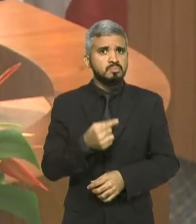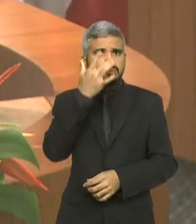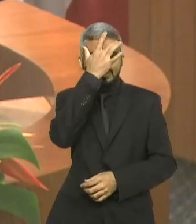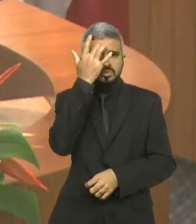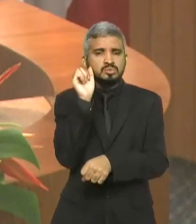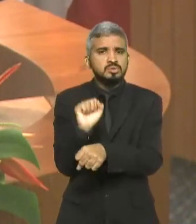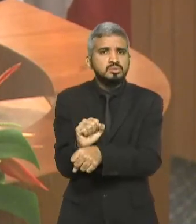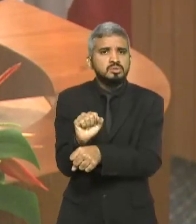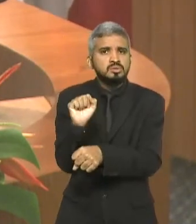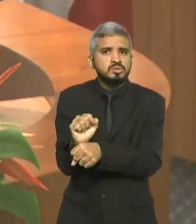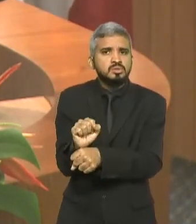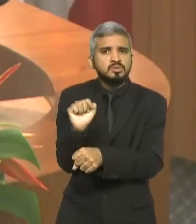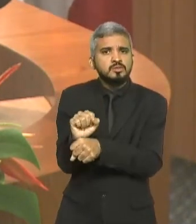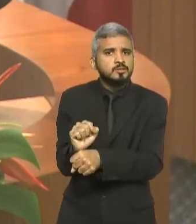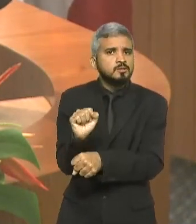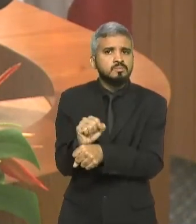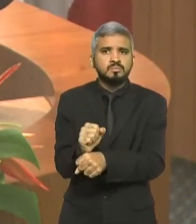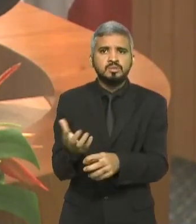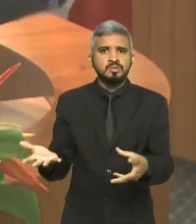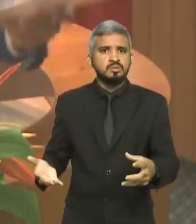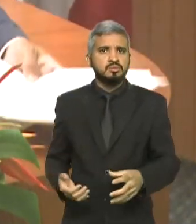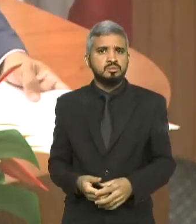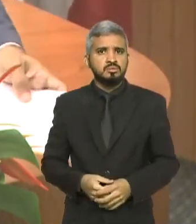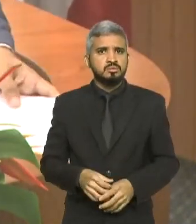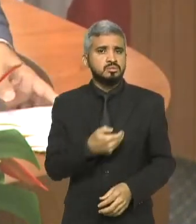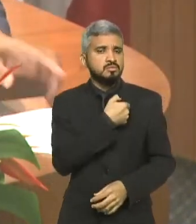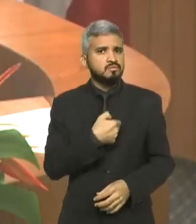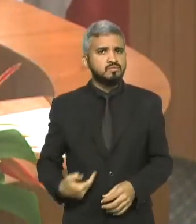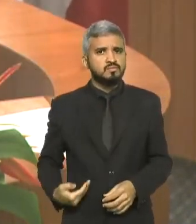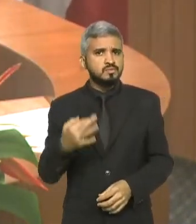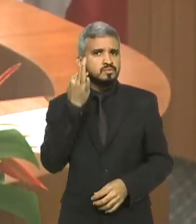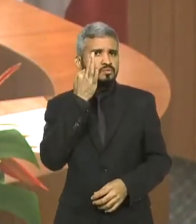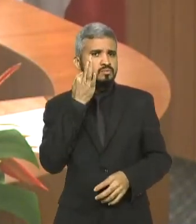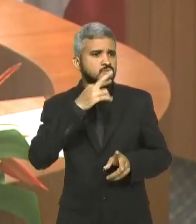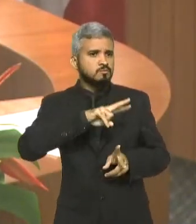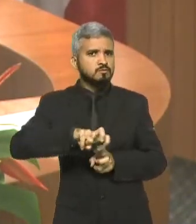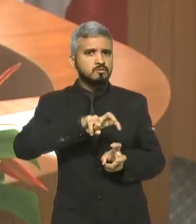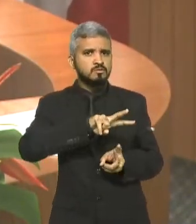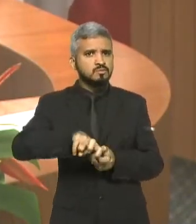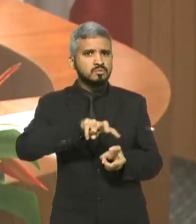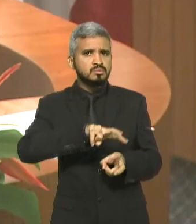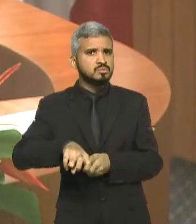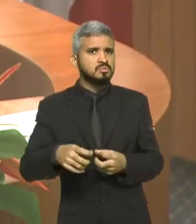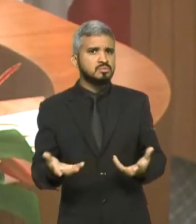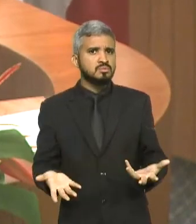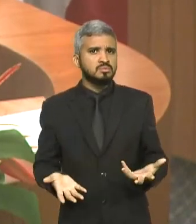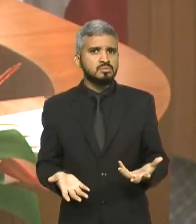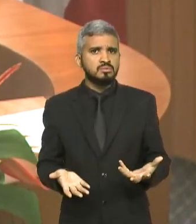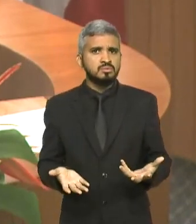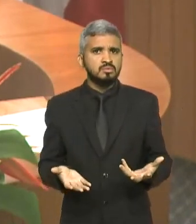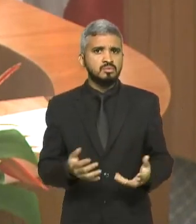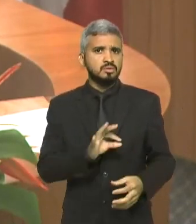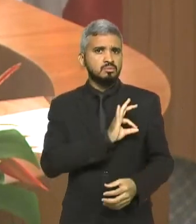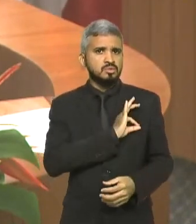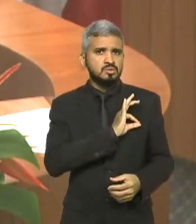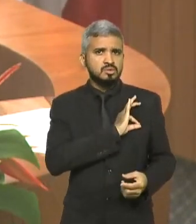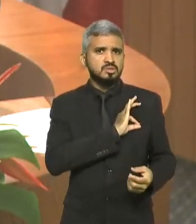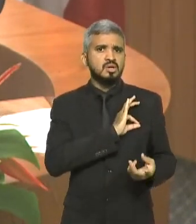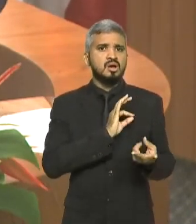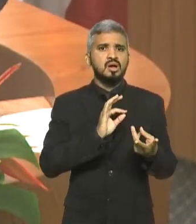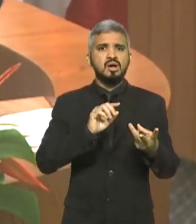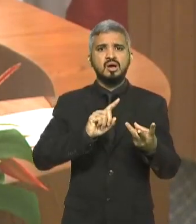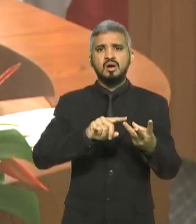50%, consumindo o poder aquisitivo do servidor público do Estado do Maranhão. Policial militar, policial civil,